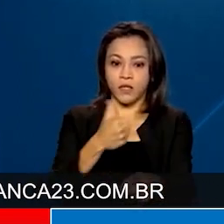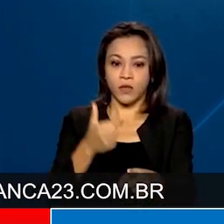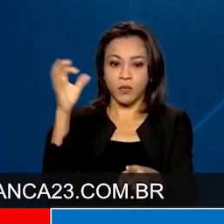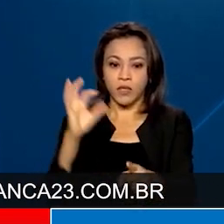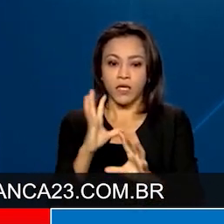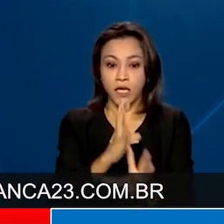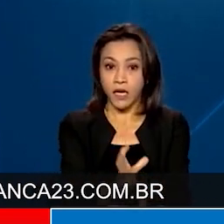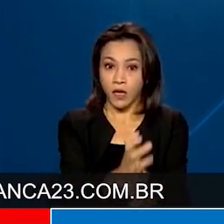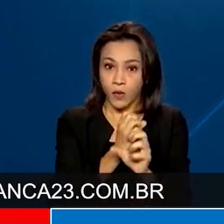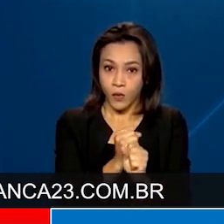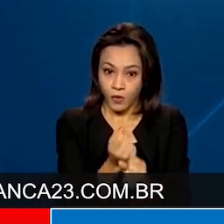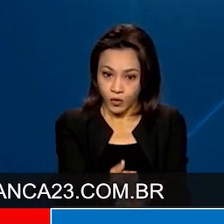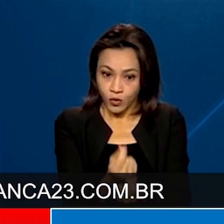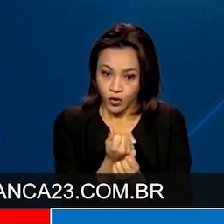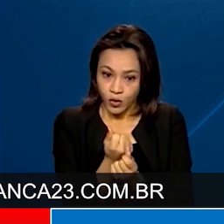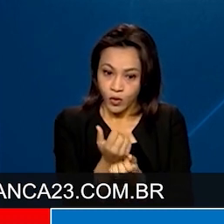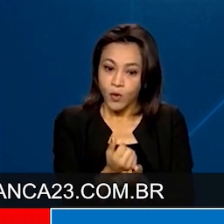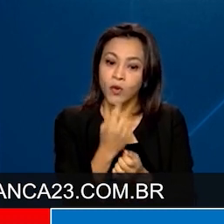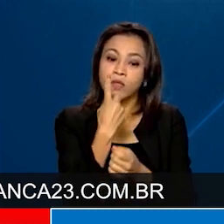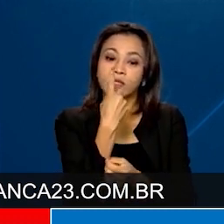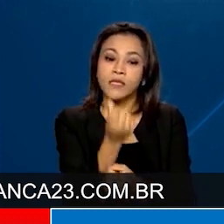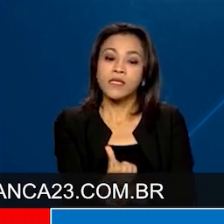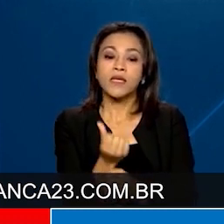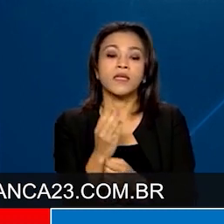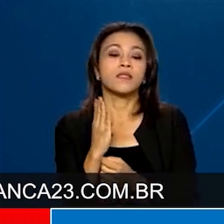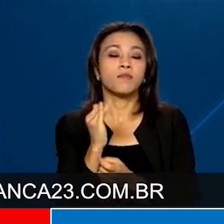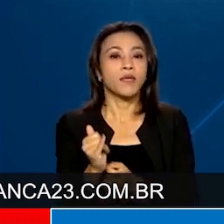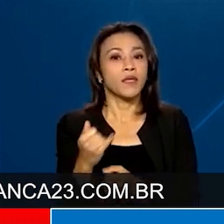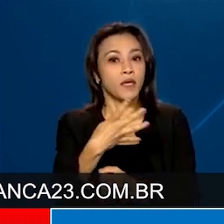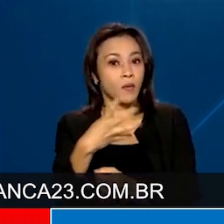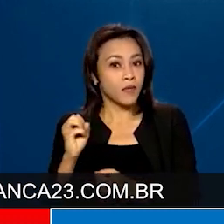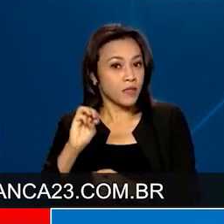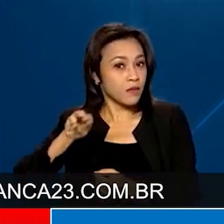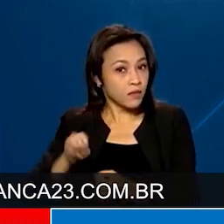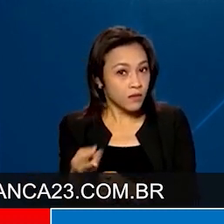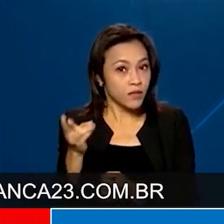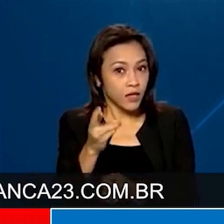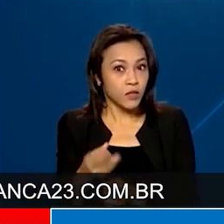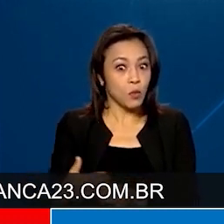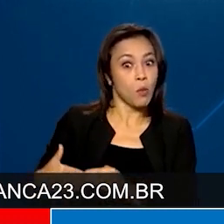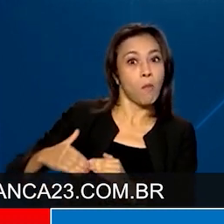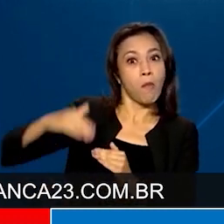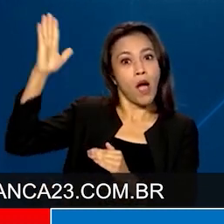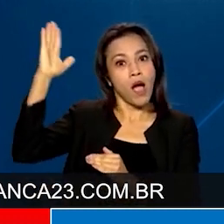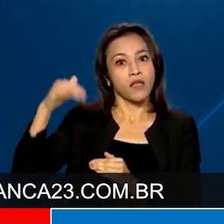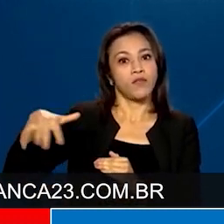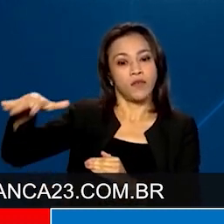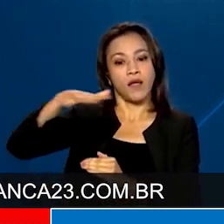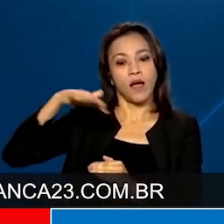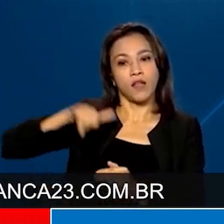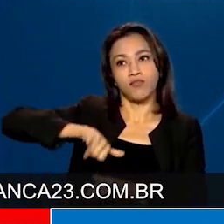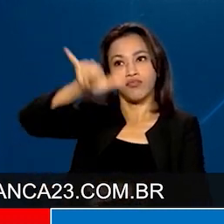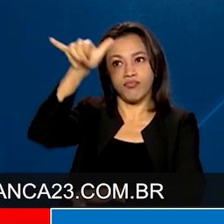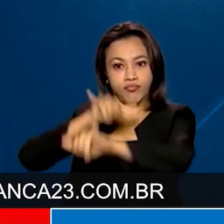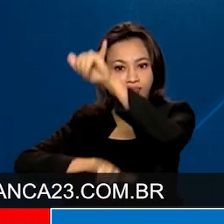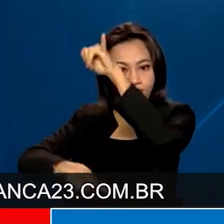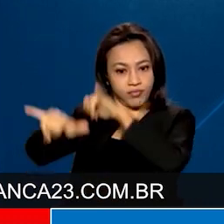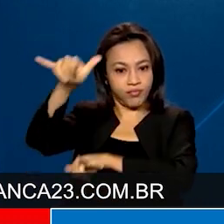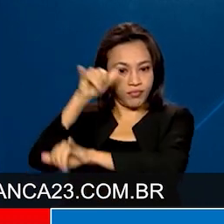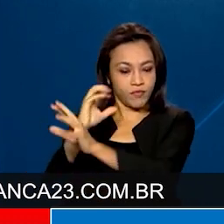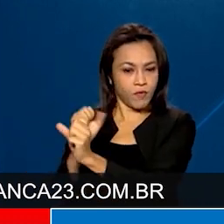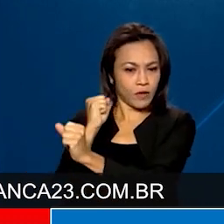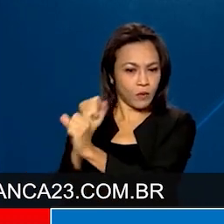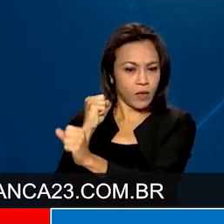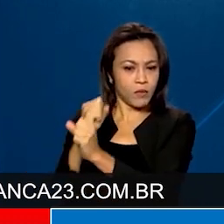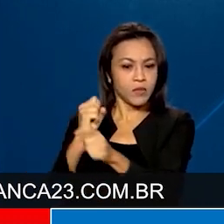16 bilhões e quatrocentos milhões de reais o maior crescimento foi o do setor de transporte aéreo que teve faturamento